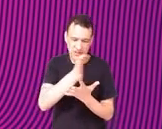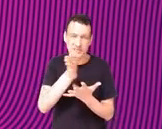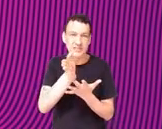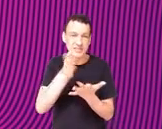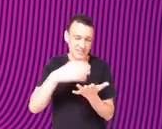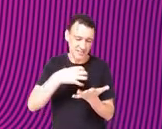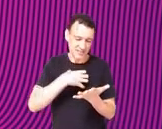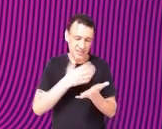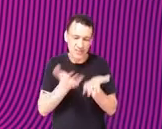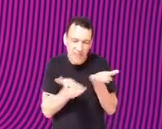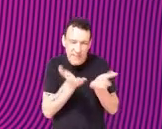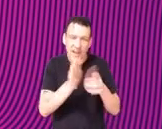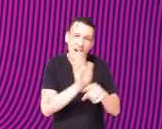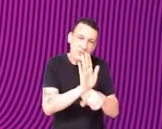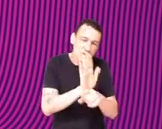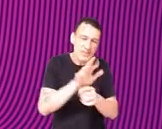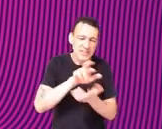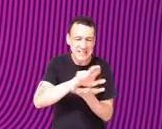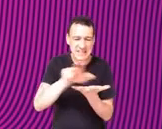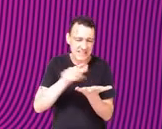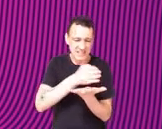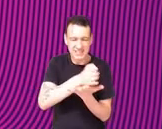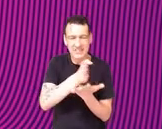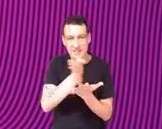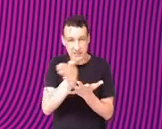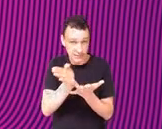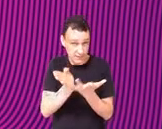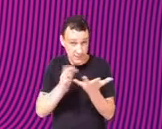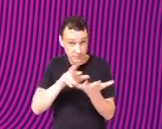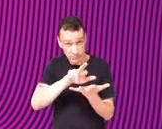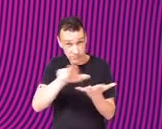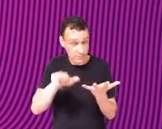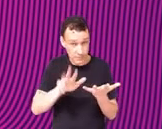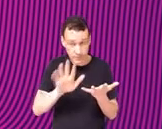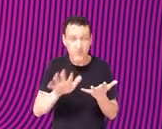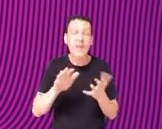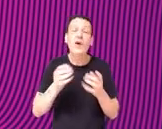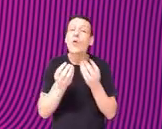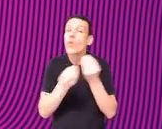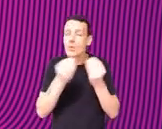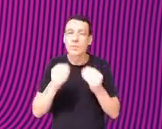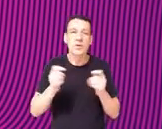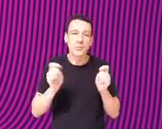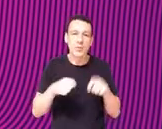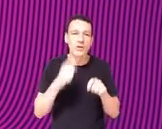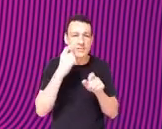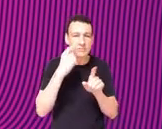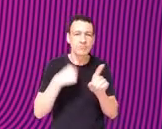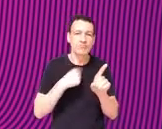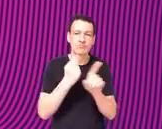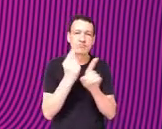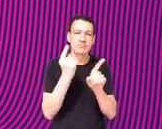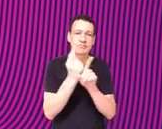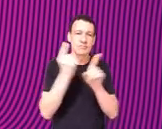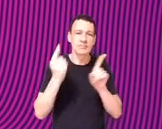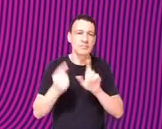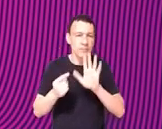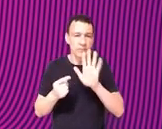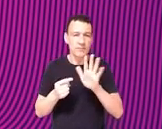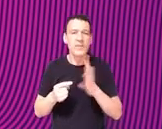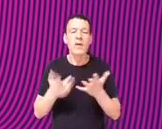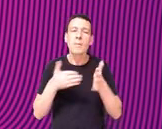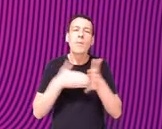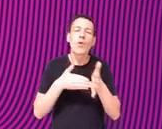os pacientes com patologia cardiovascular, identificando os chamados roadblocks, os bloqueios, ao longo destas